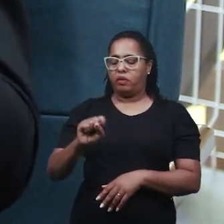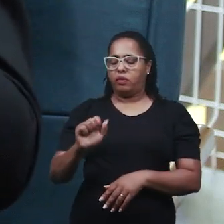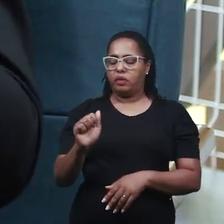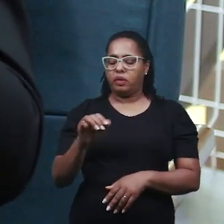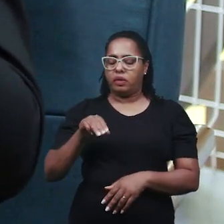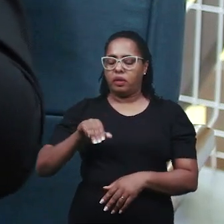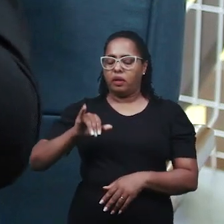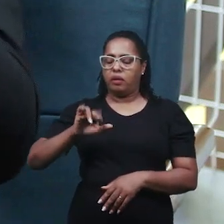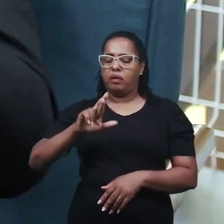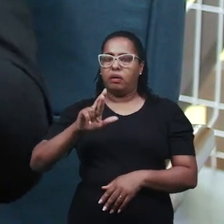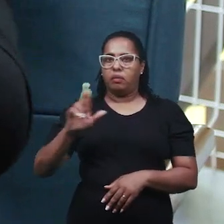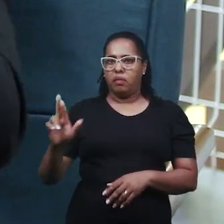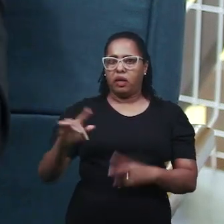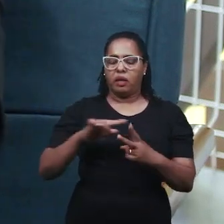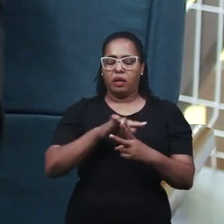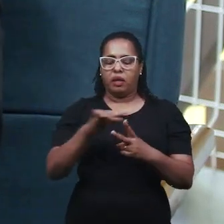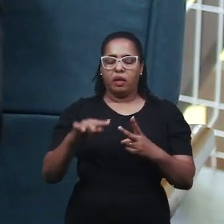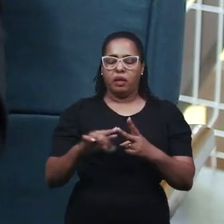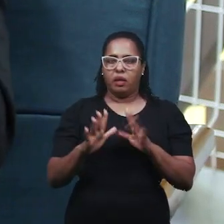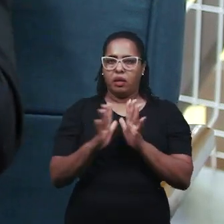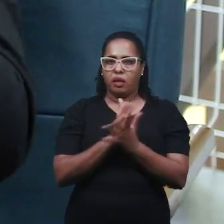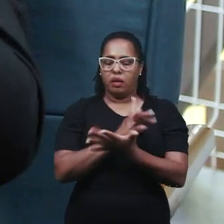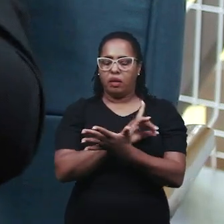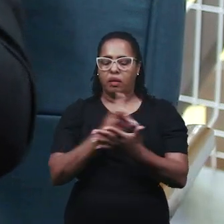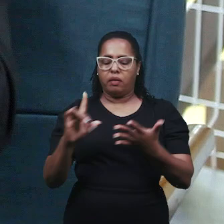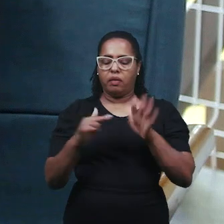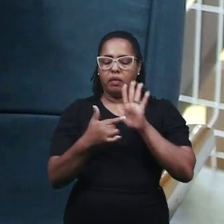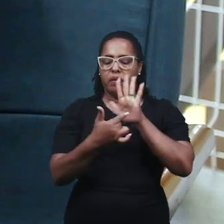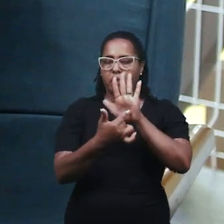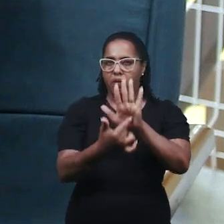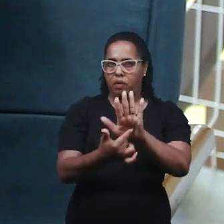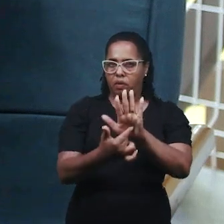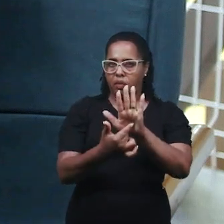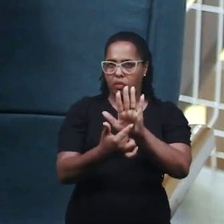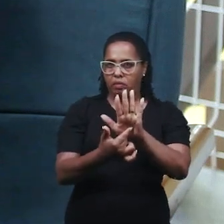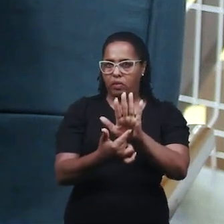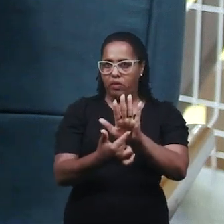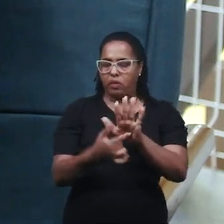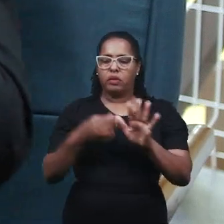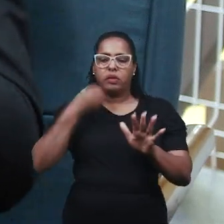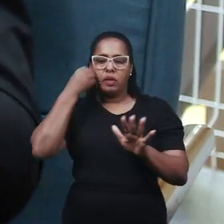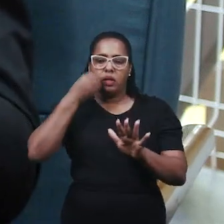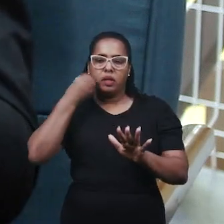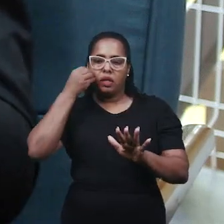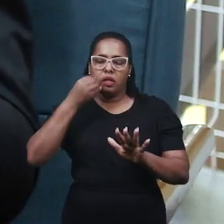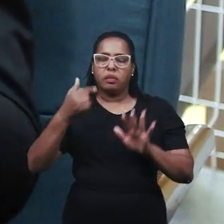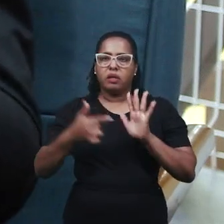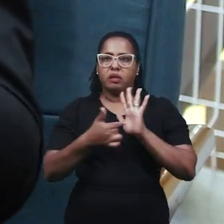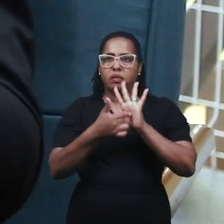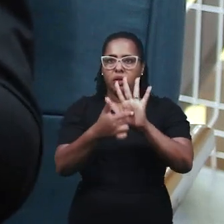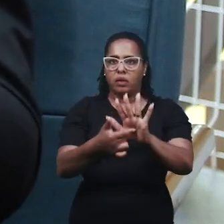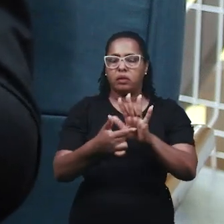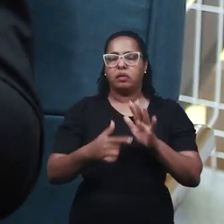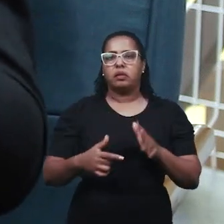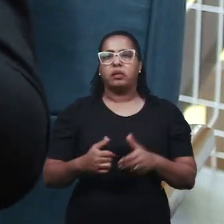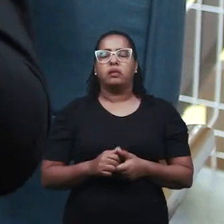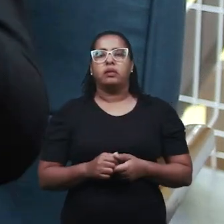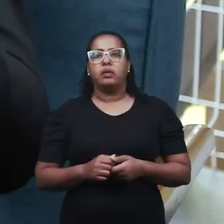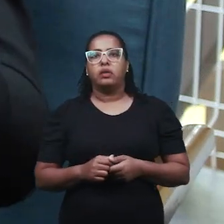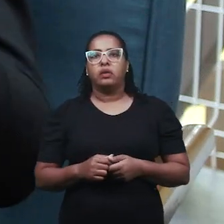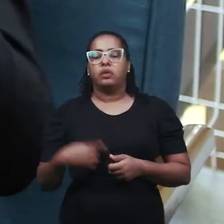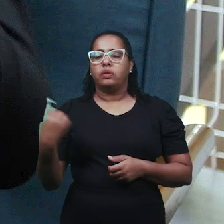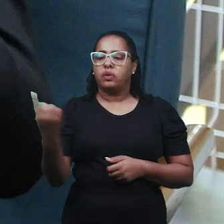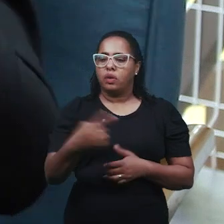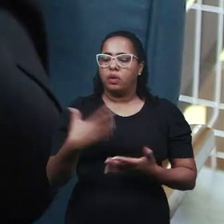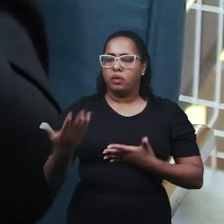falou sobre duas passagens bíblicas nessas experiências que ele acabou de relatar dos